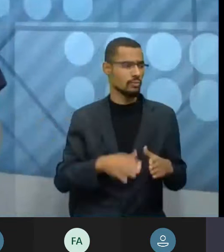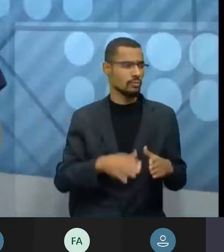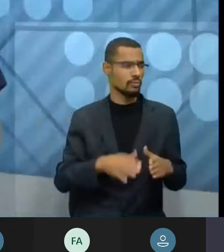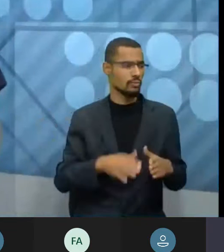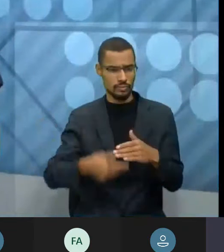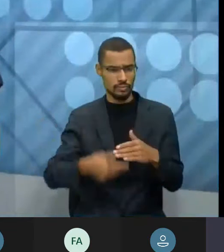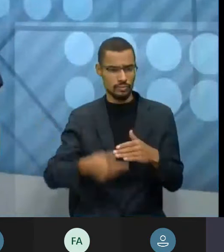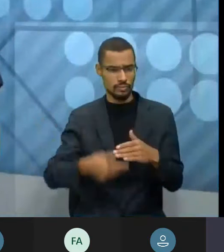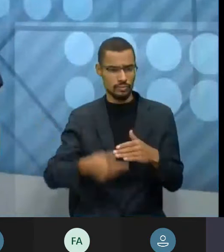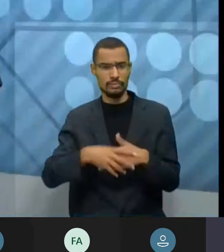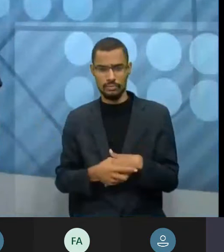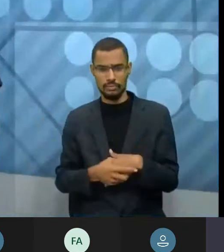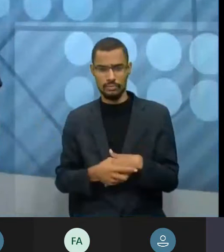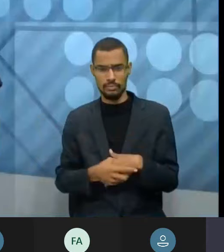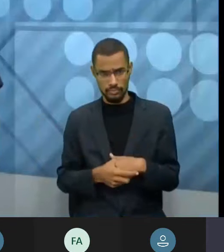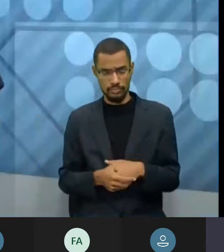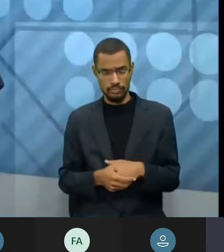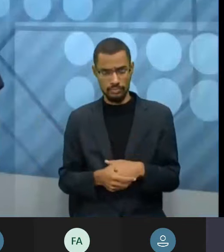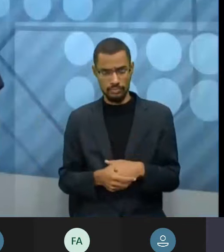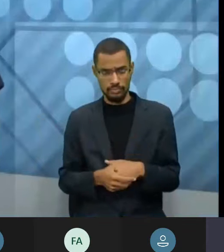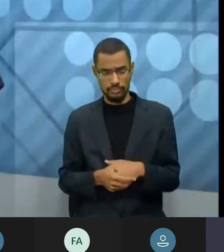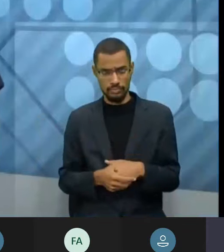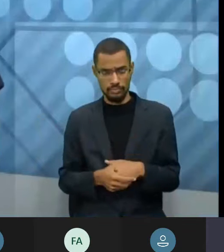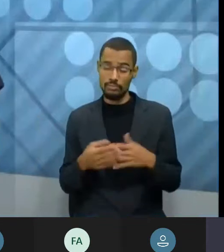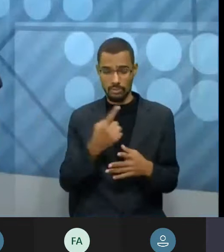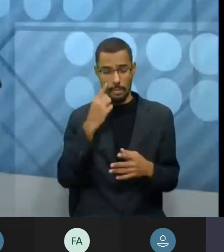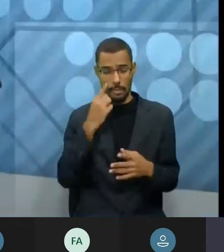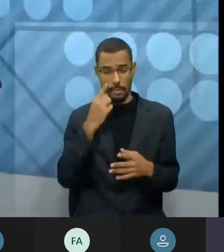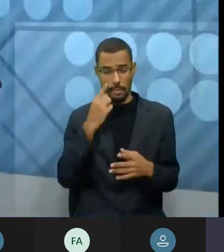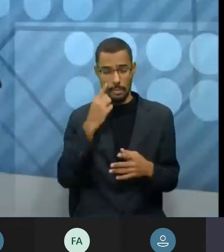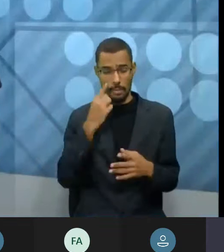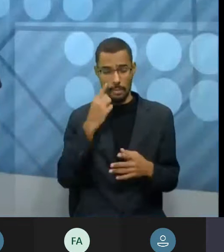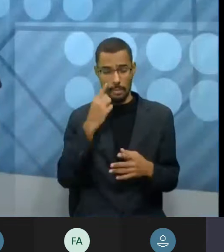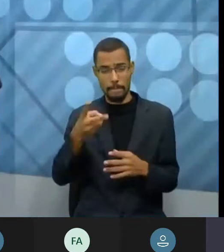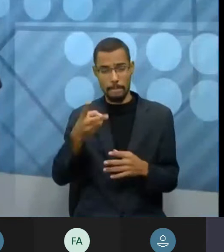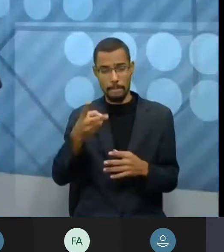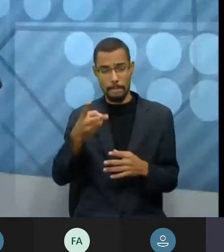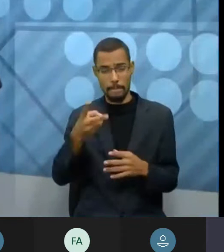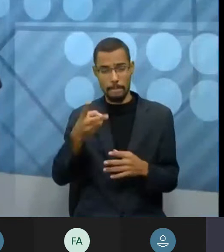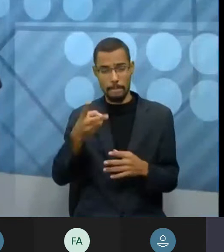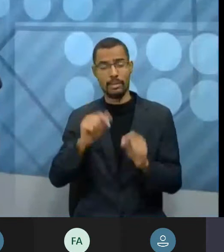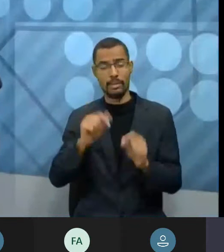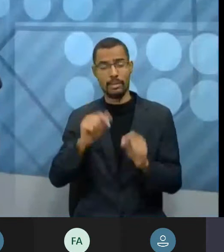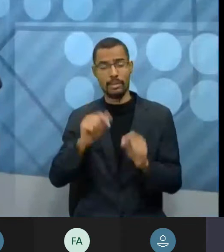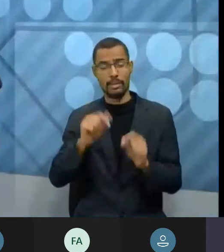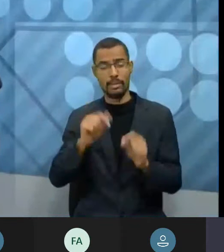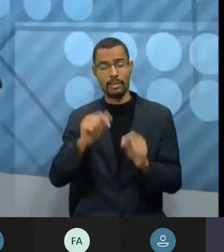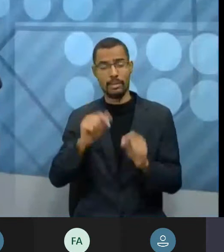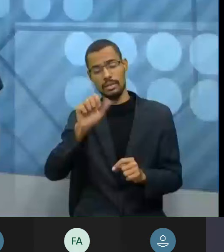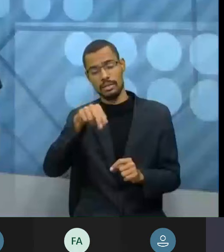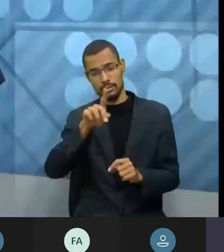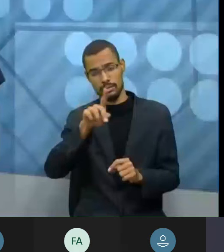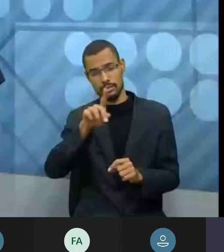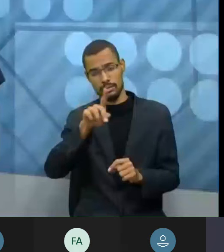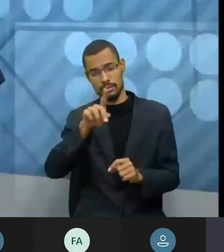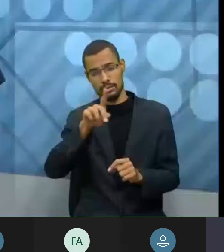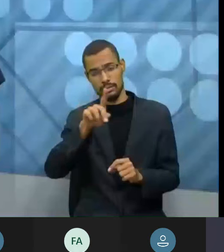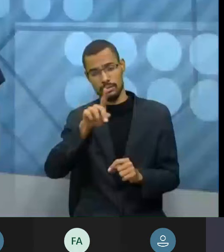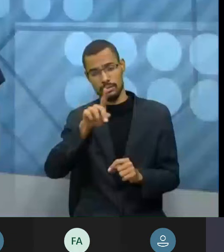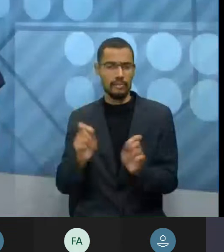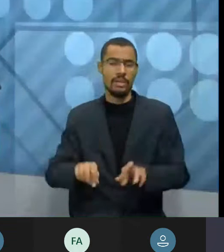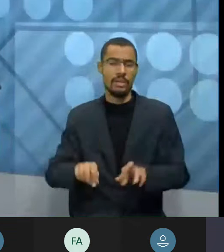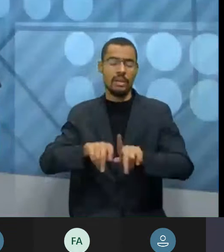para o processo de digestão, que estão localizadas, então, na região de submucosa. Então, vamos acompanhar as instruções desse